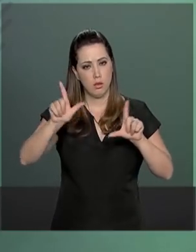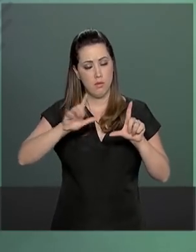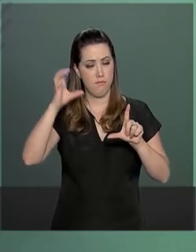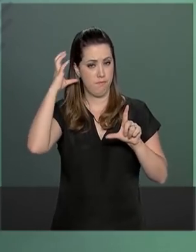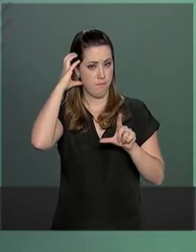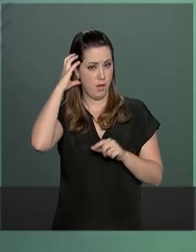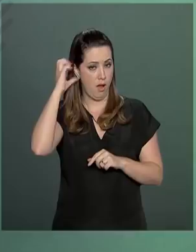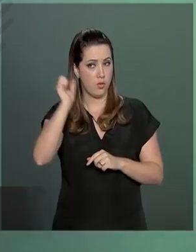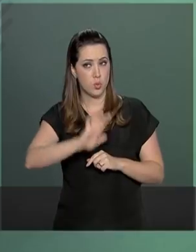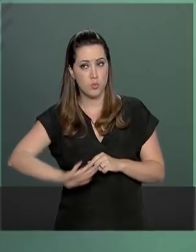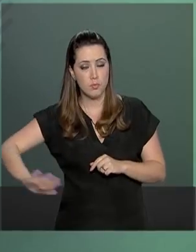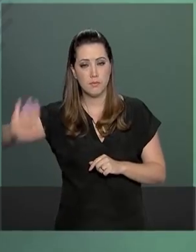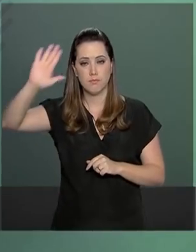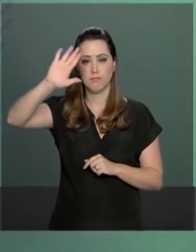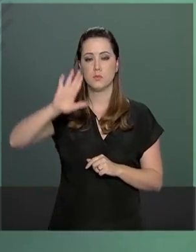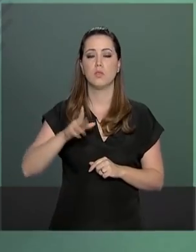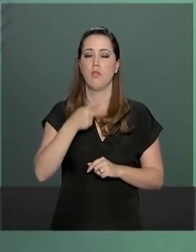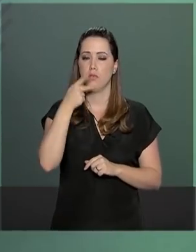nacional